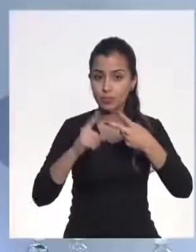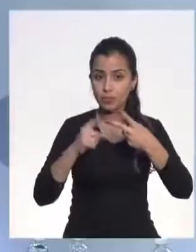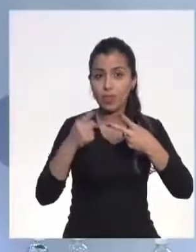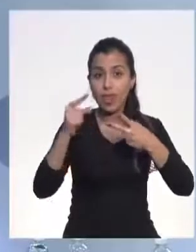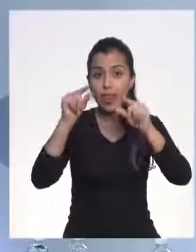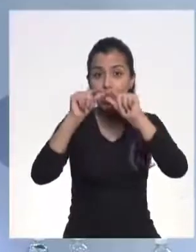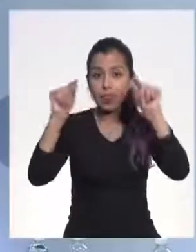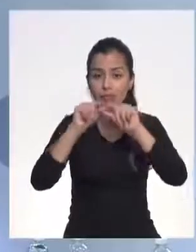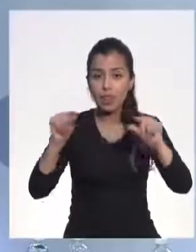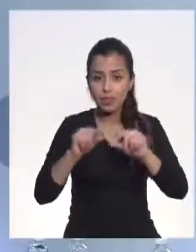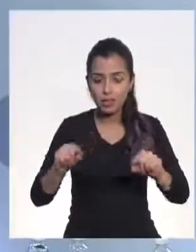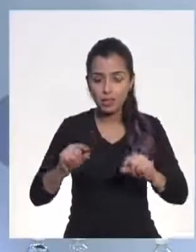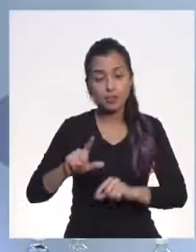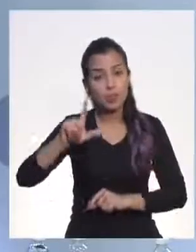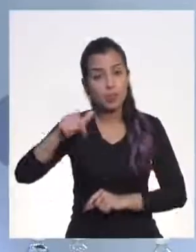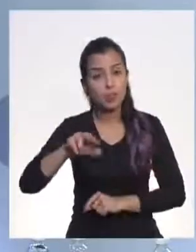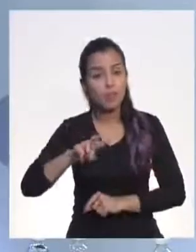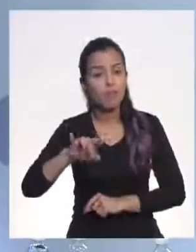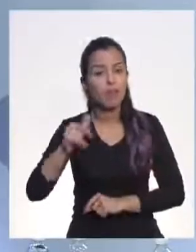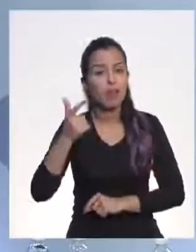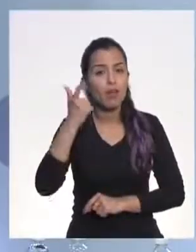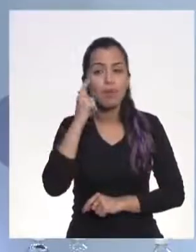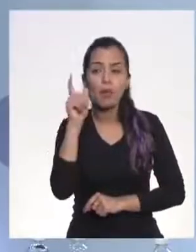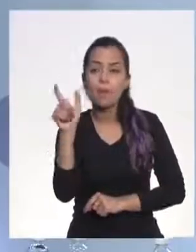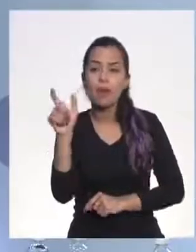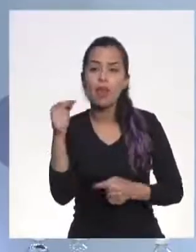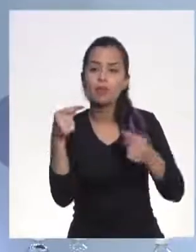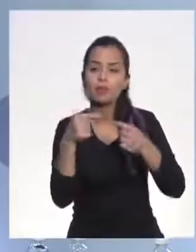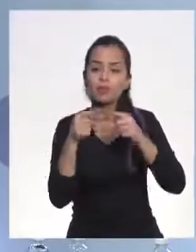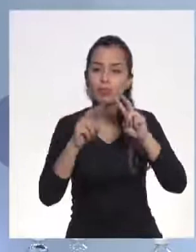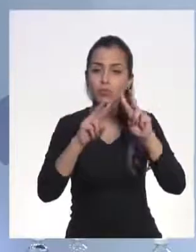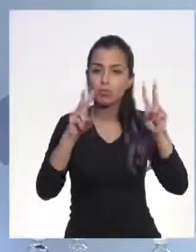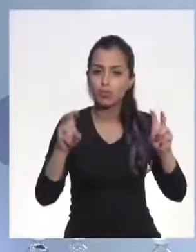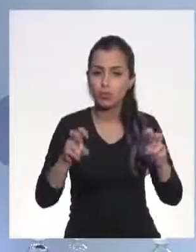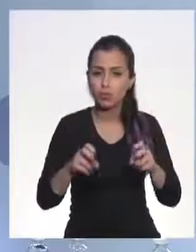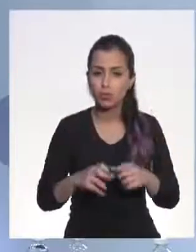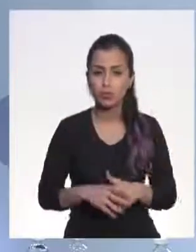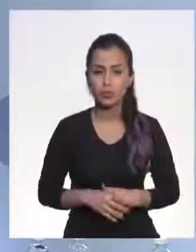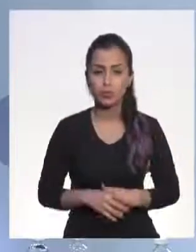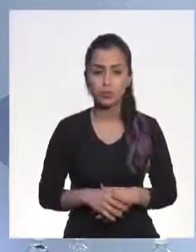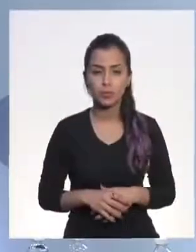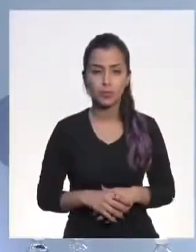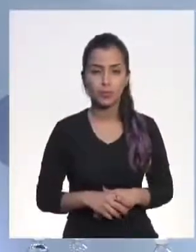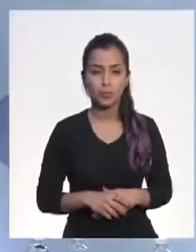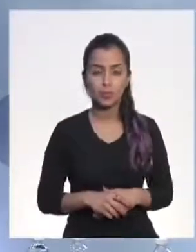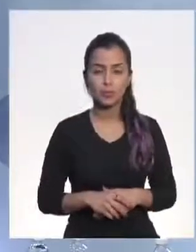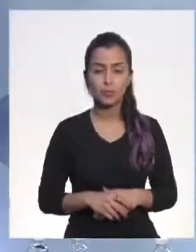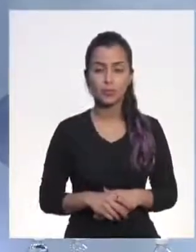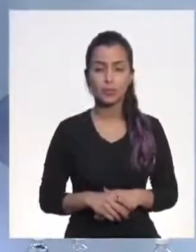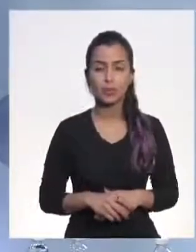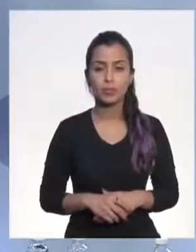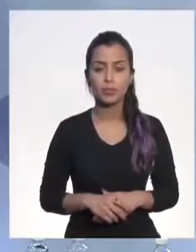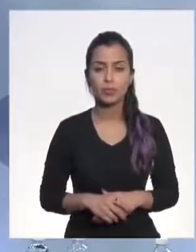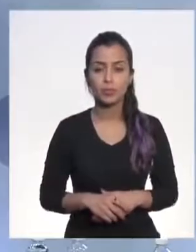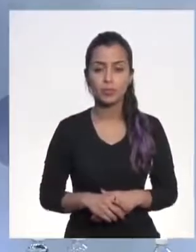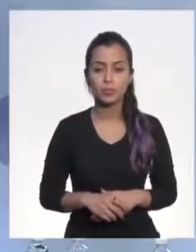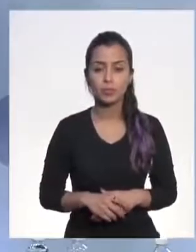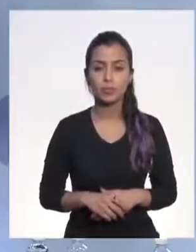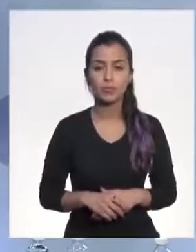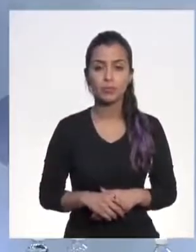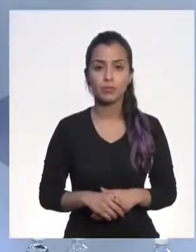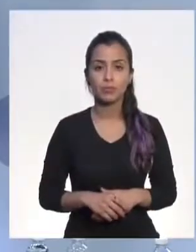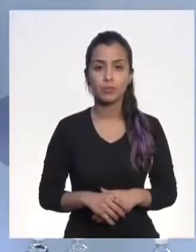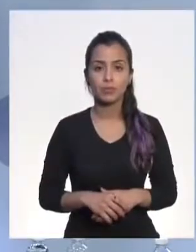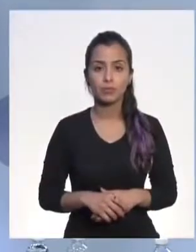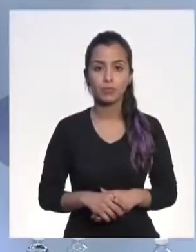que estão relacionadas ao título mas só Bora lá vou lá para frente não vou nem mostrar esse aqui agora Dane vou lá para frente já